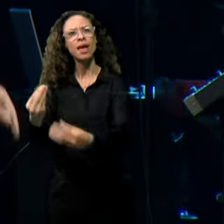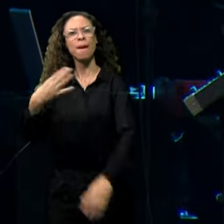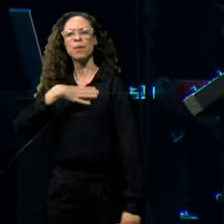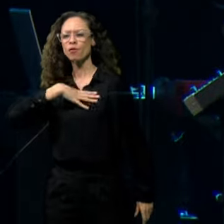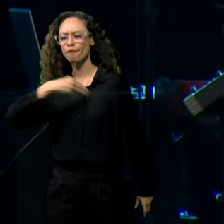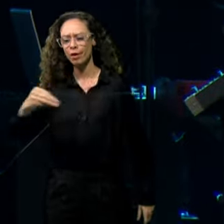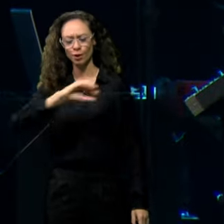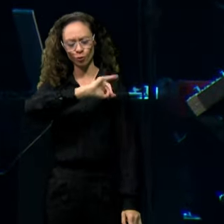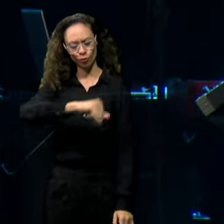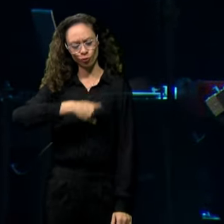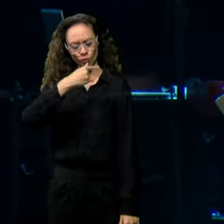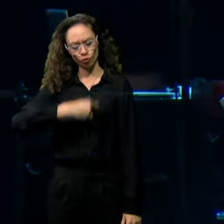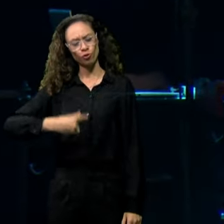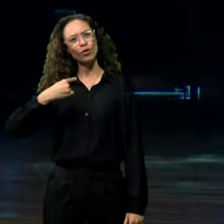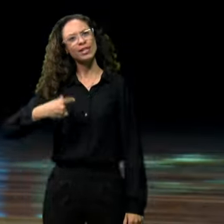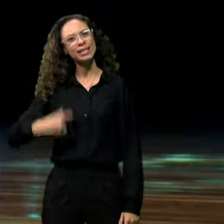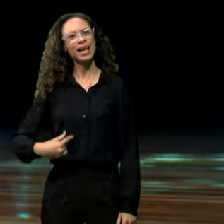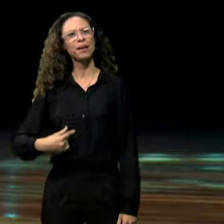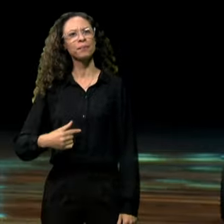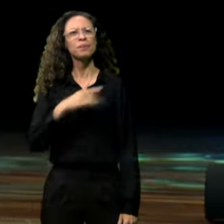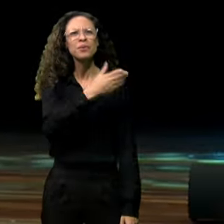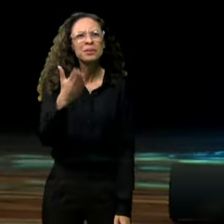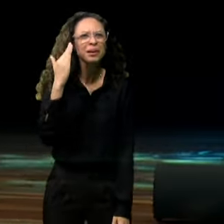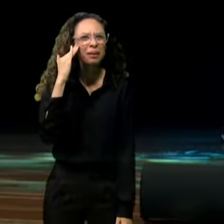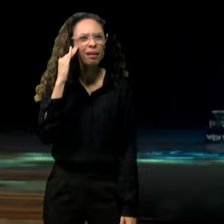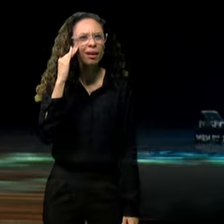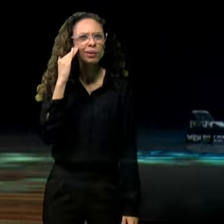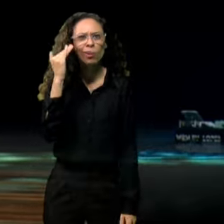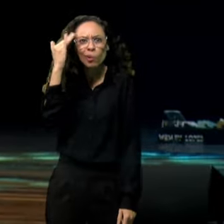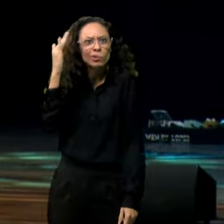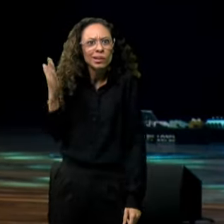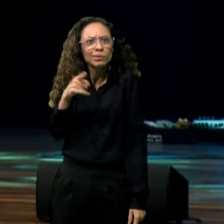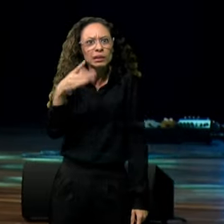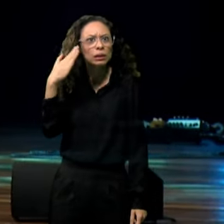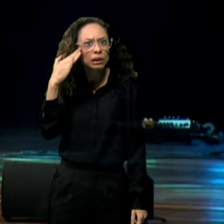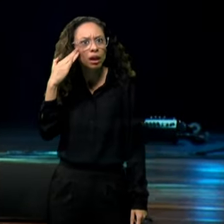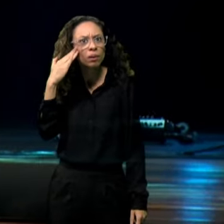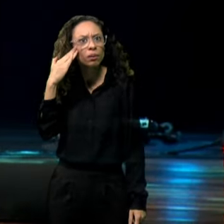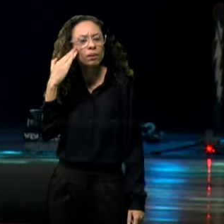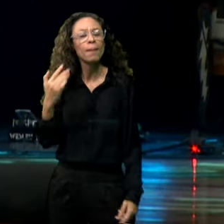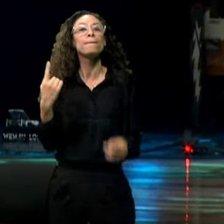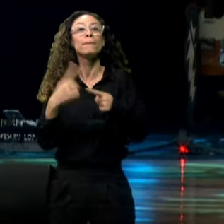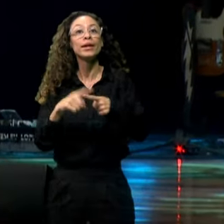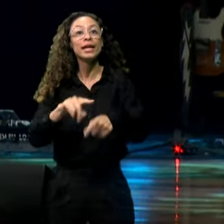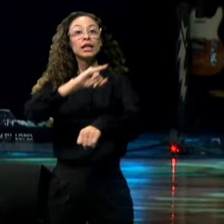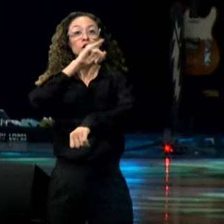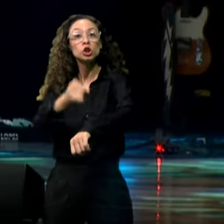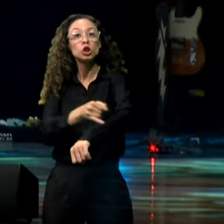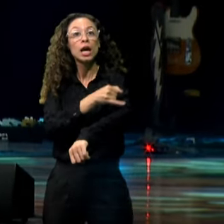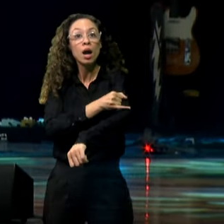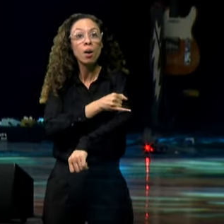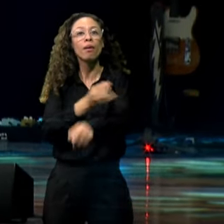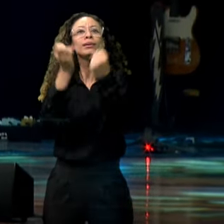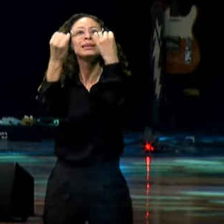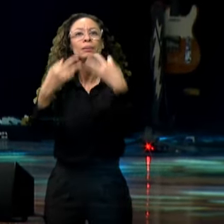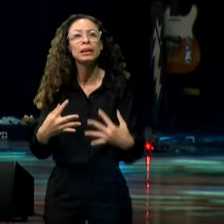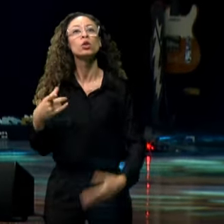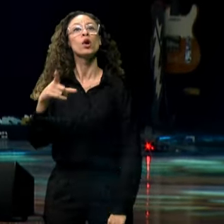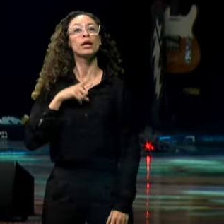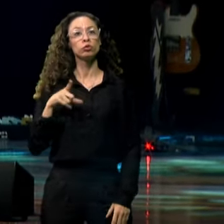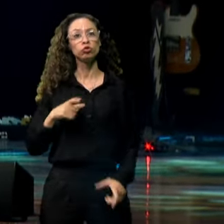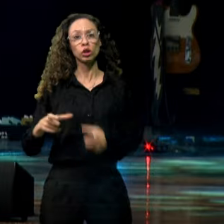José e não sei se entendem isto mas o que está dizendo aqui já corre Olha eu tinha um